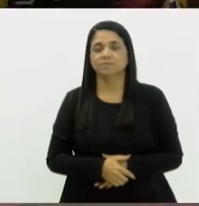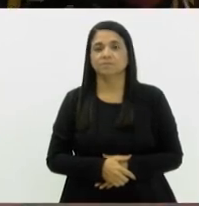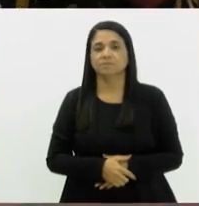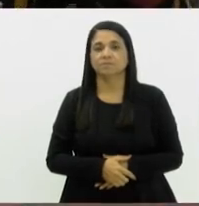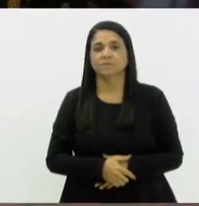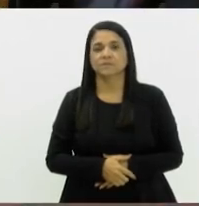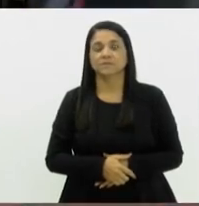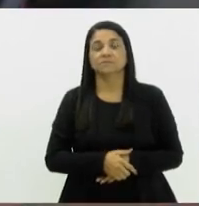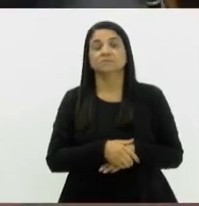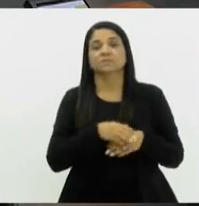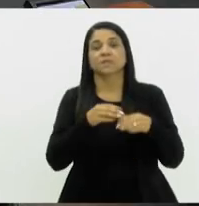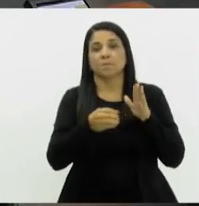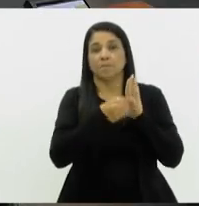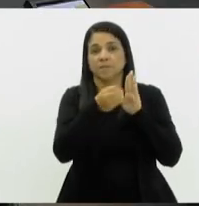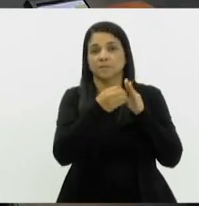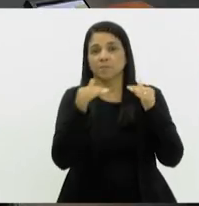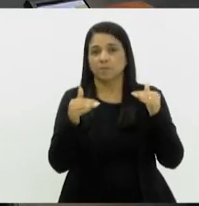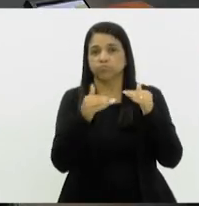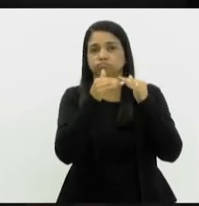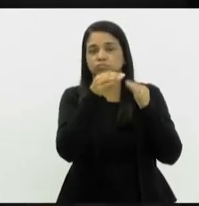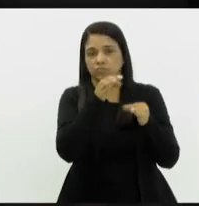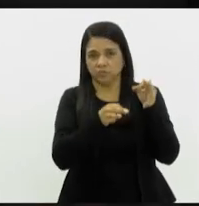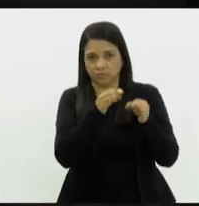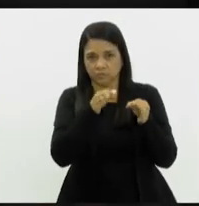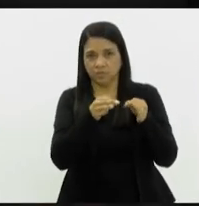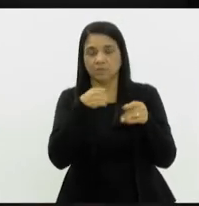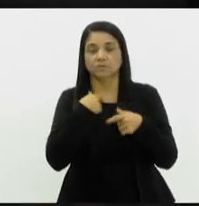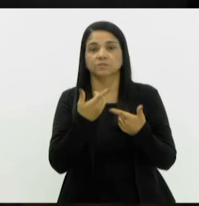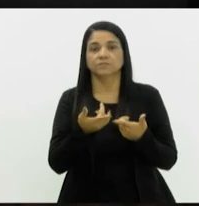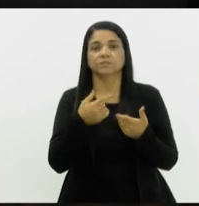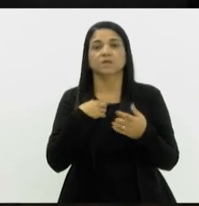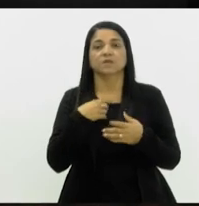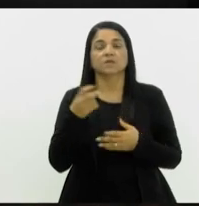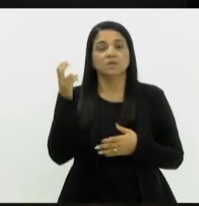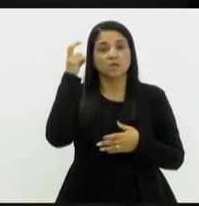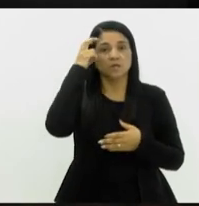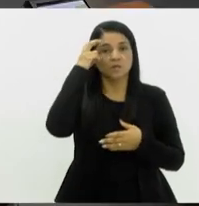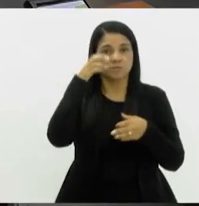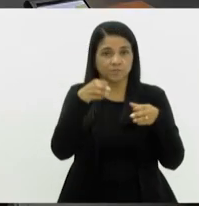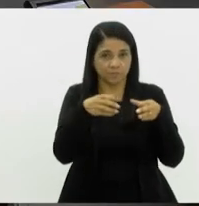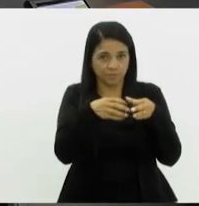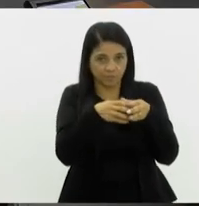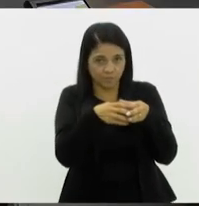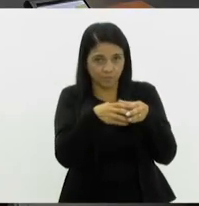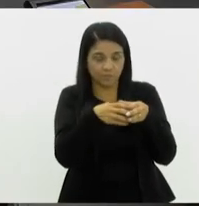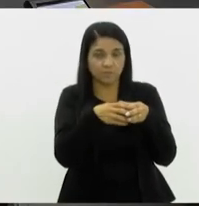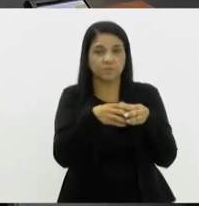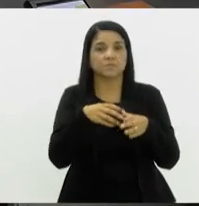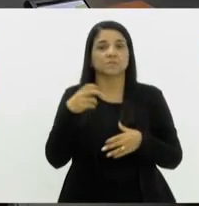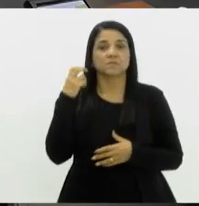Parecer pela juridicidade, presidente. Pela Comissão de Cultura, deputada Verônica Lima.